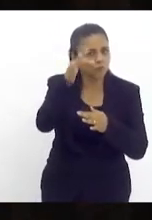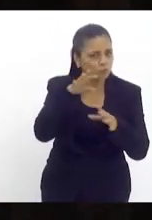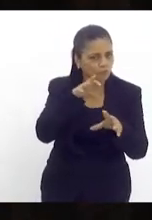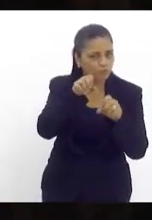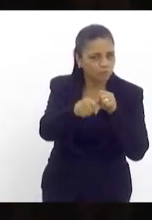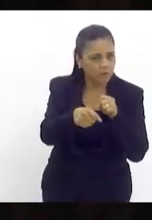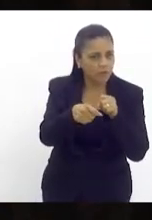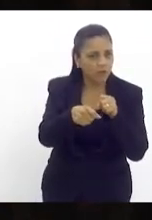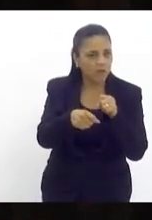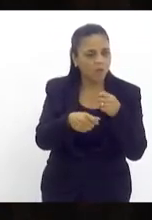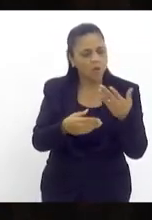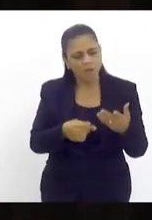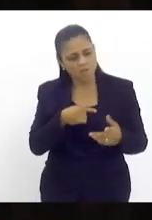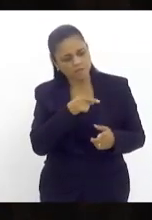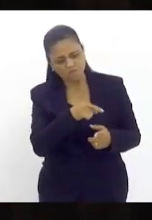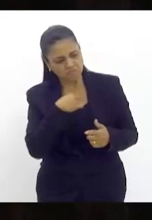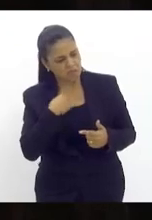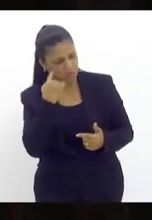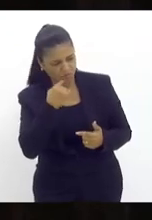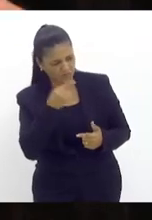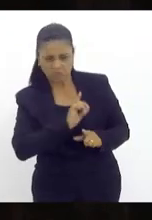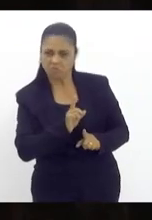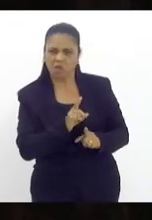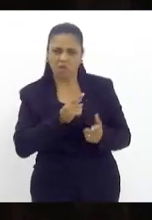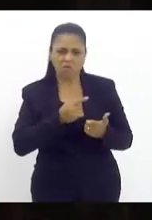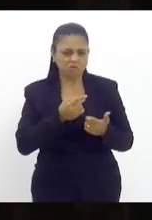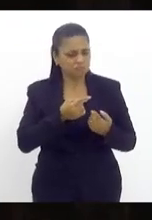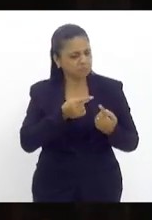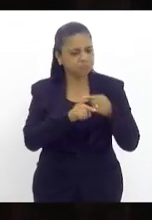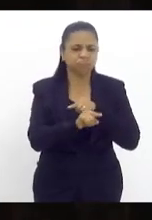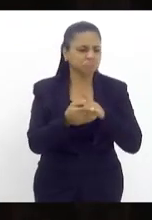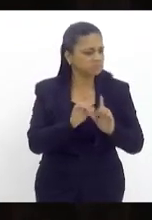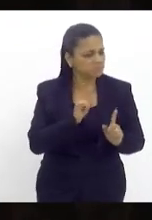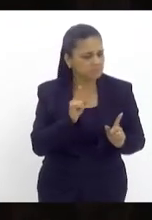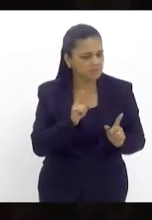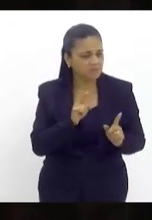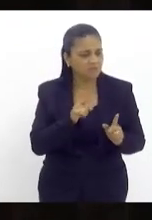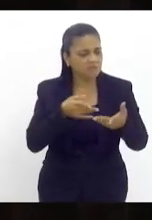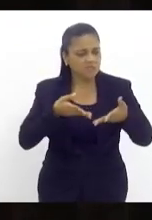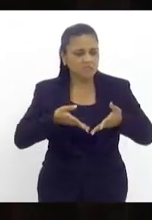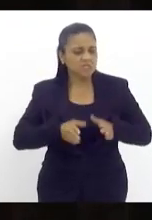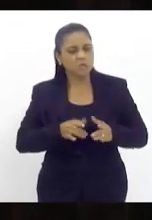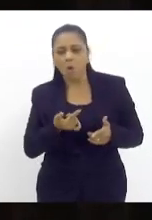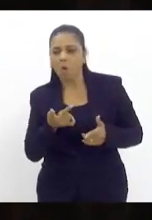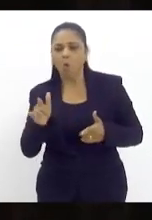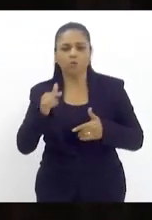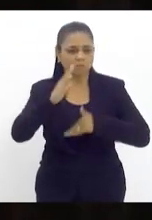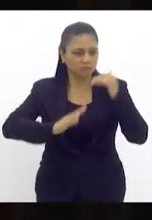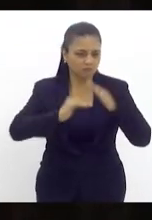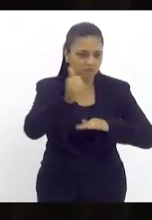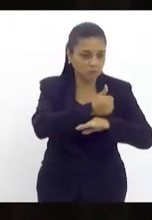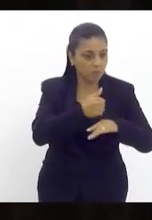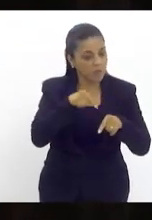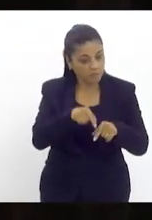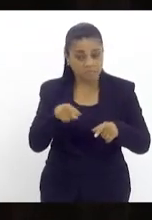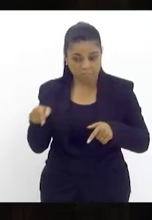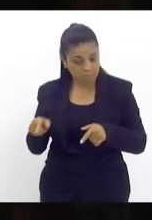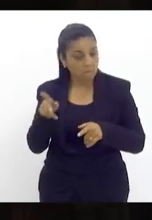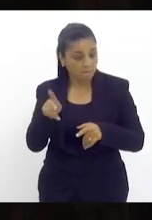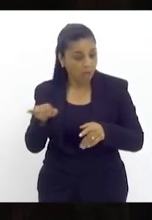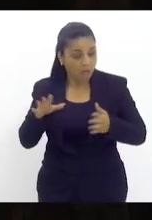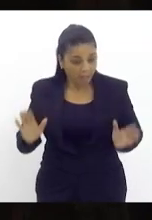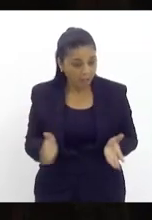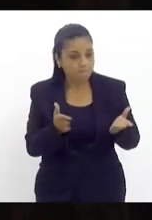não, isso não é para ti, tu não foi feito para ser advogado, tu nasceu num... É para ele, aposta nele. Né? E os